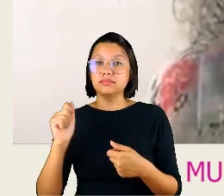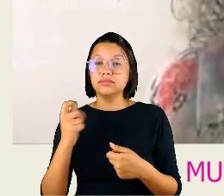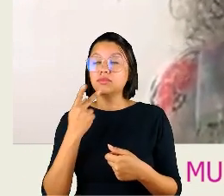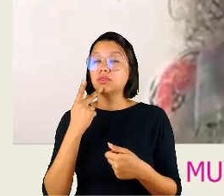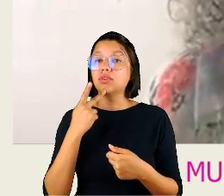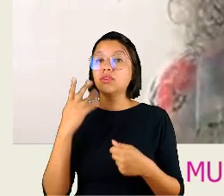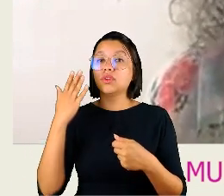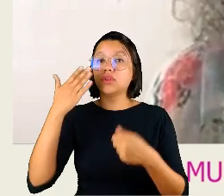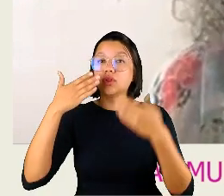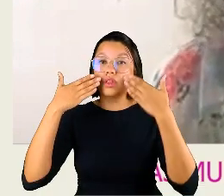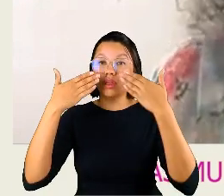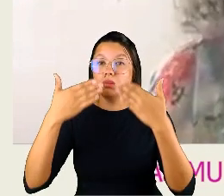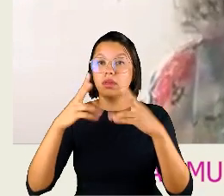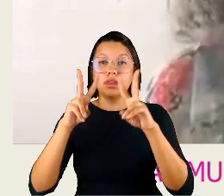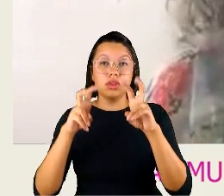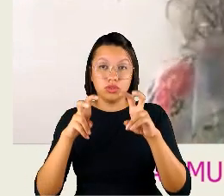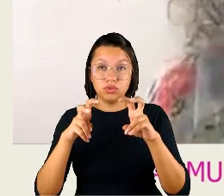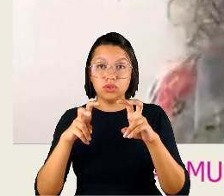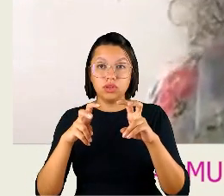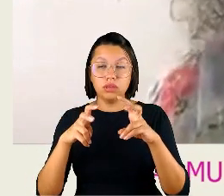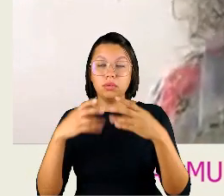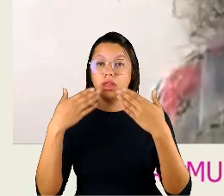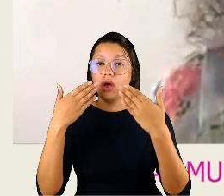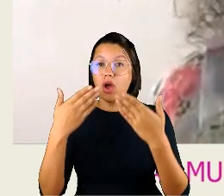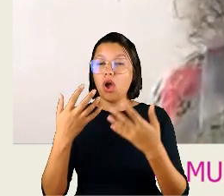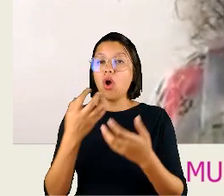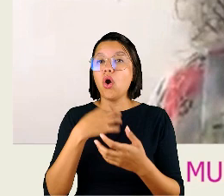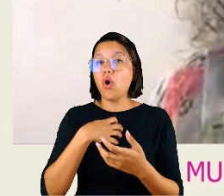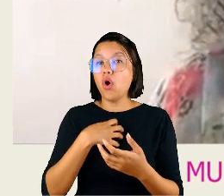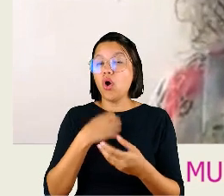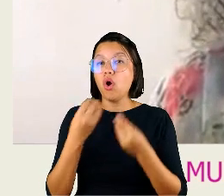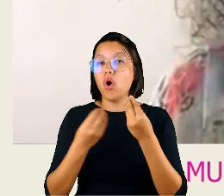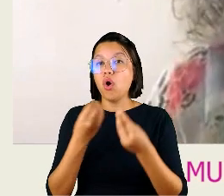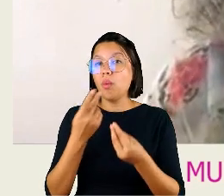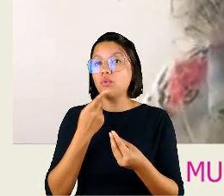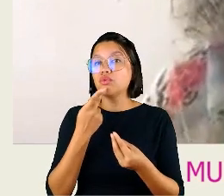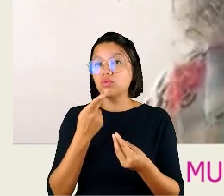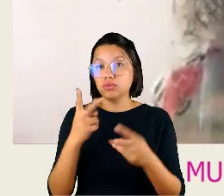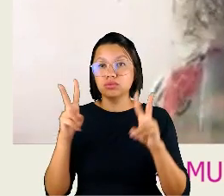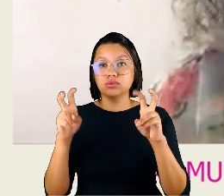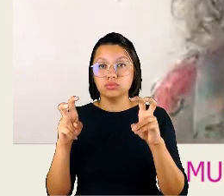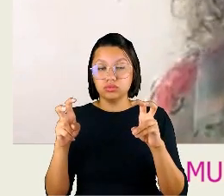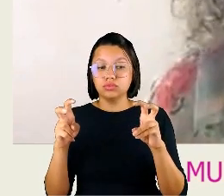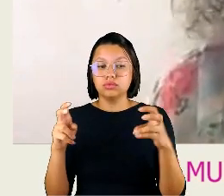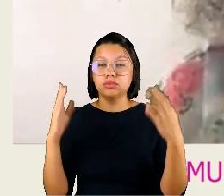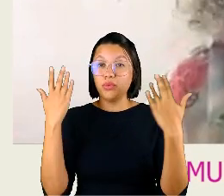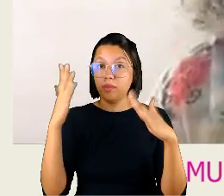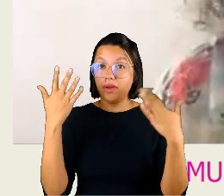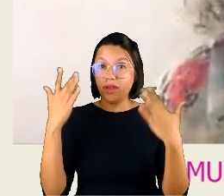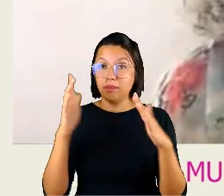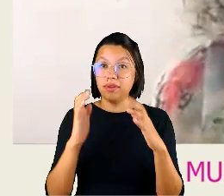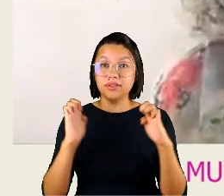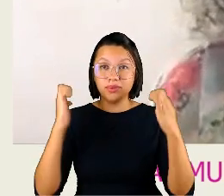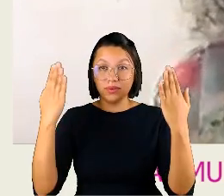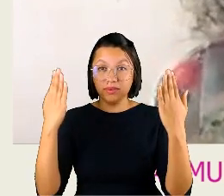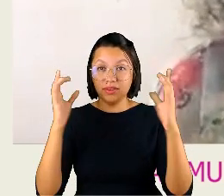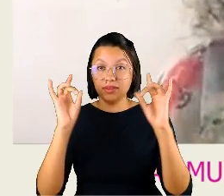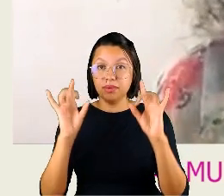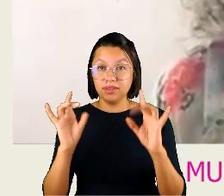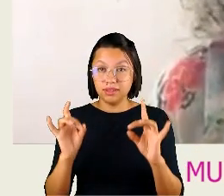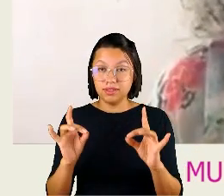da palestra, do tema, da exposição, da forma com que os temas estão sendo colocados, parabenizando o evento,